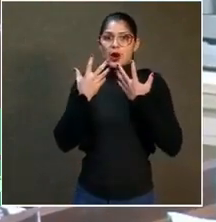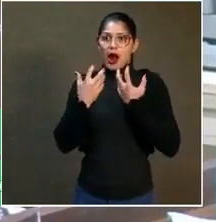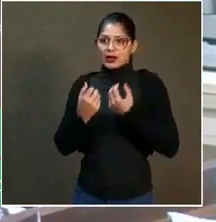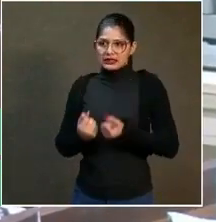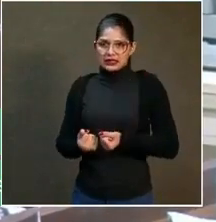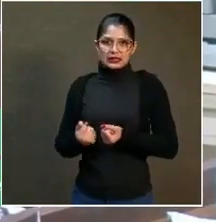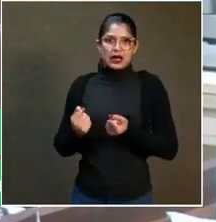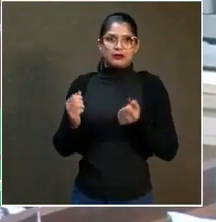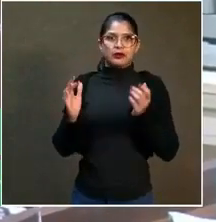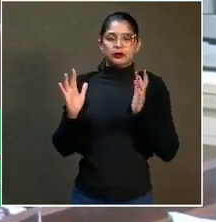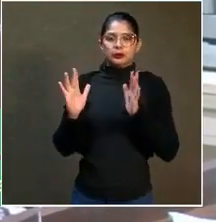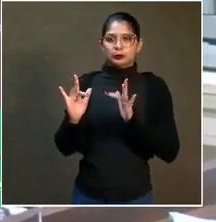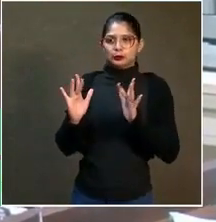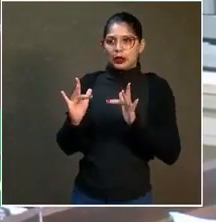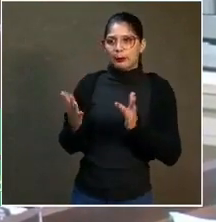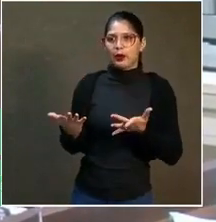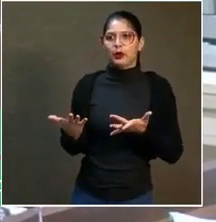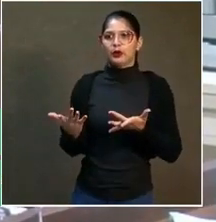mesmo ela